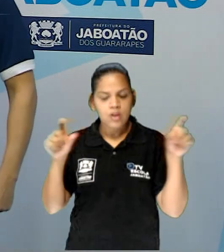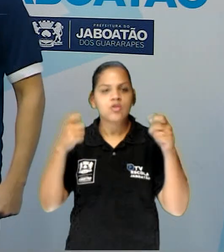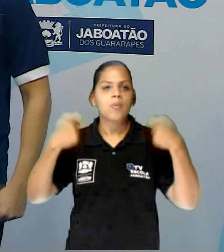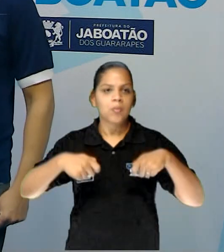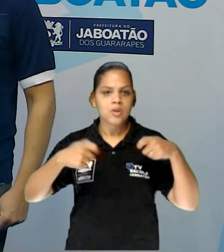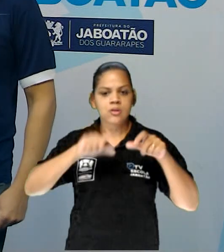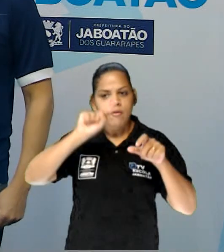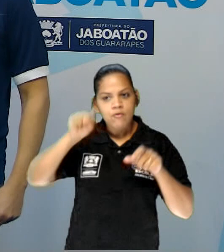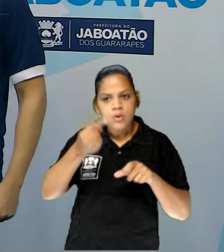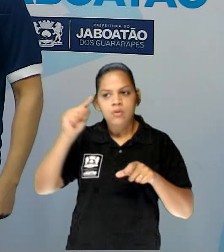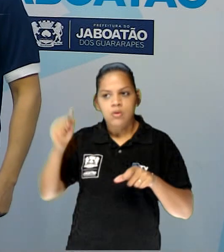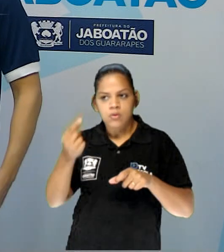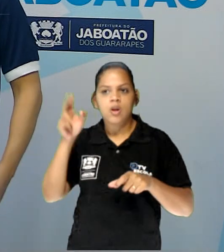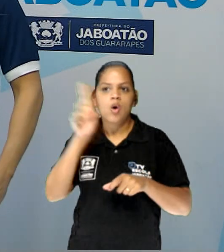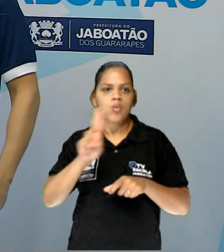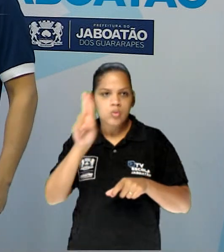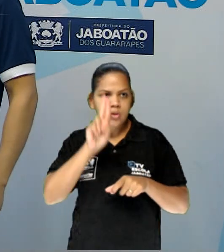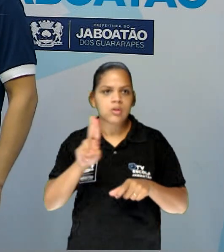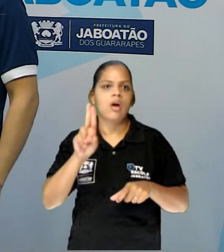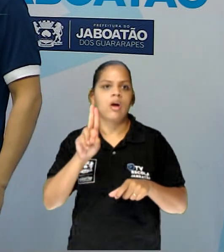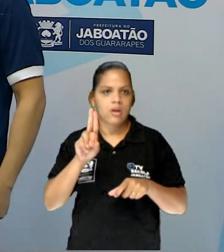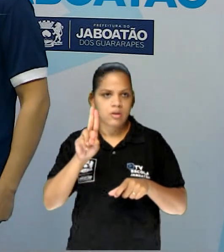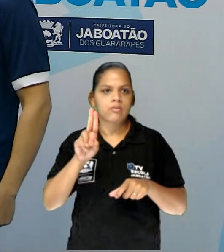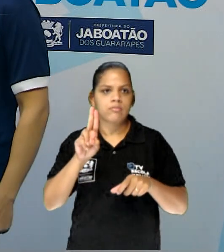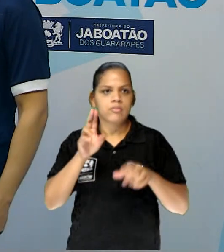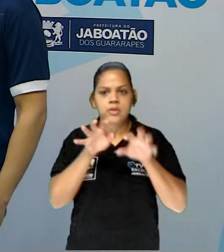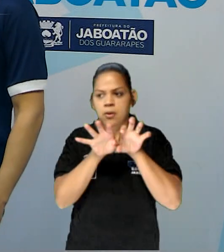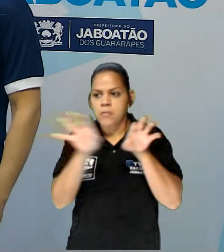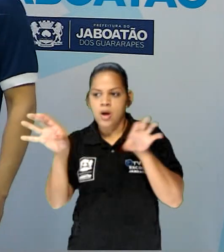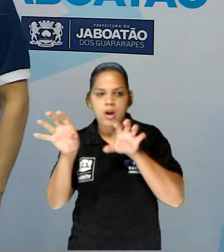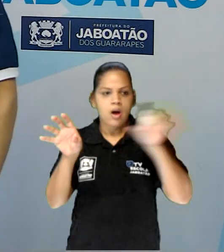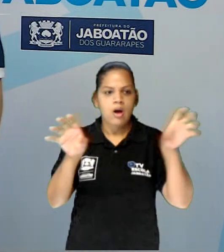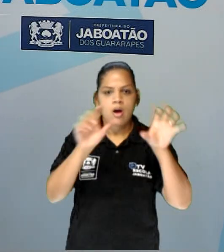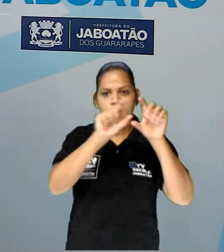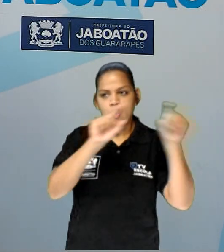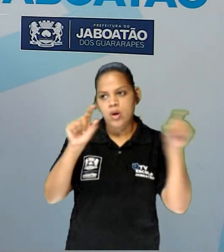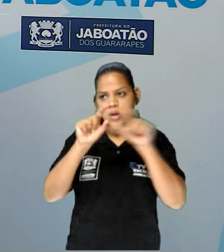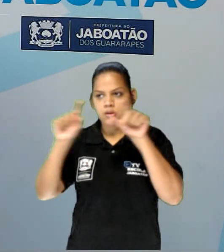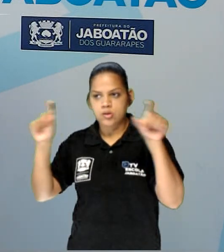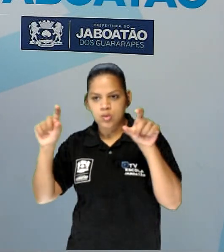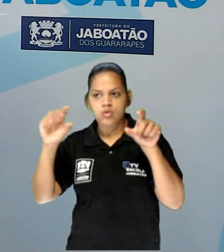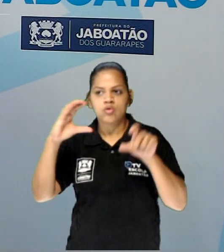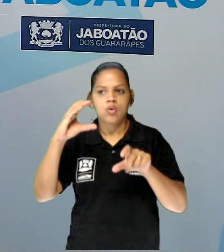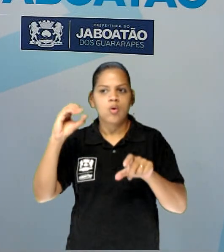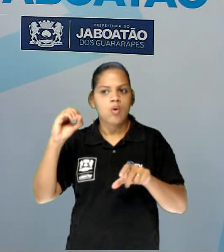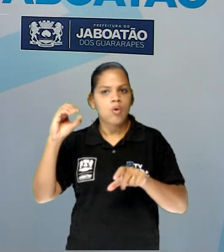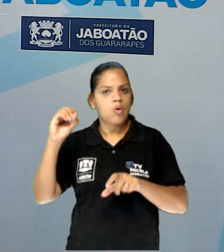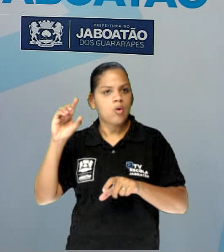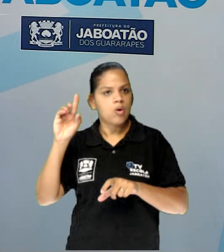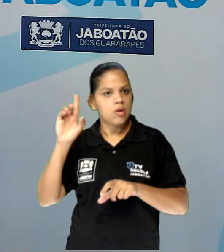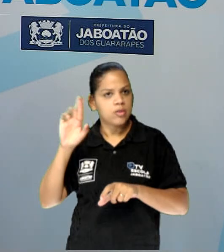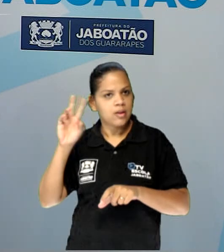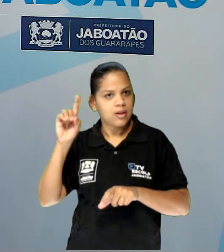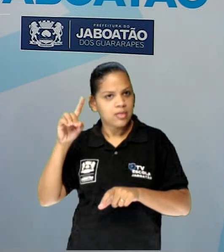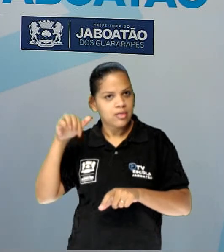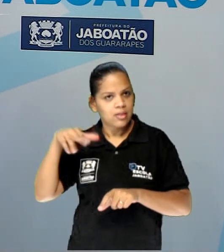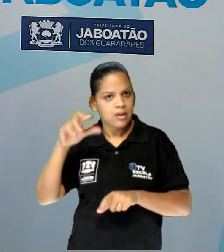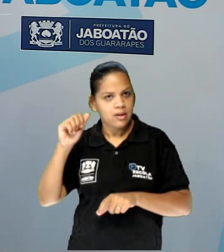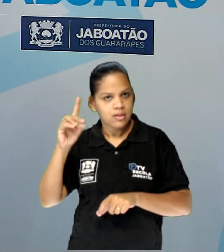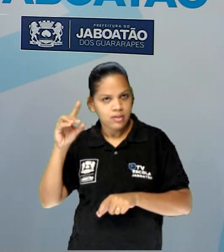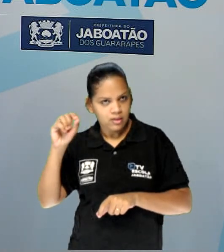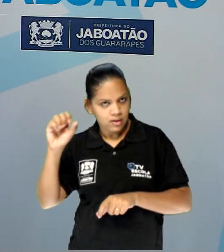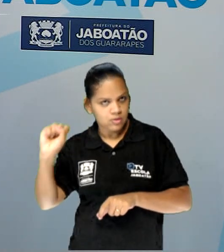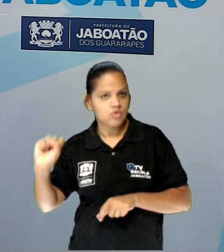separar orações coordenadas, as assindéticas. Eu posso também usar as vírgulas para separar termos de mesma função